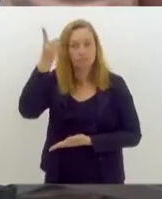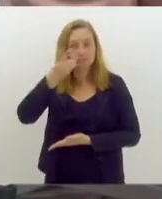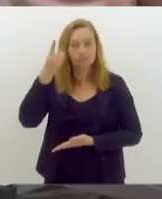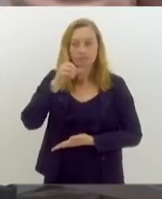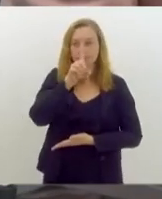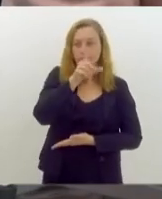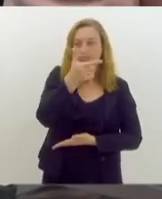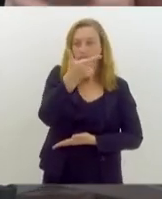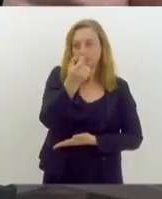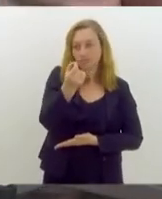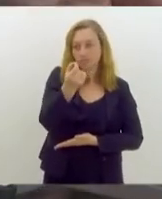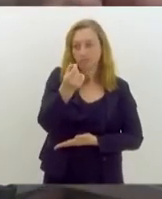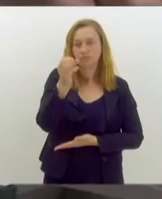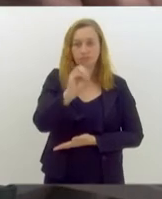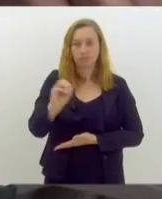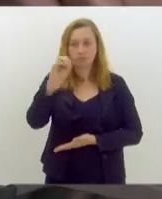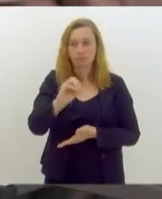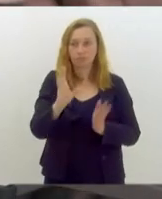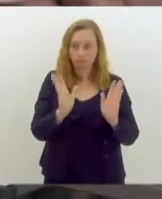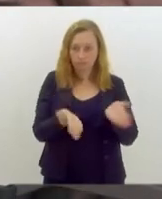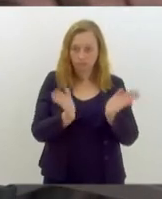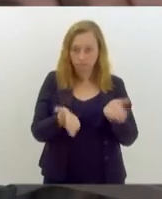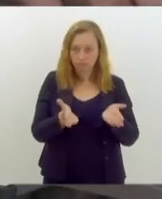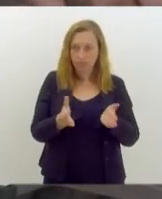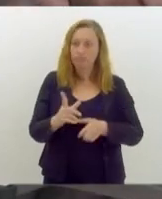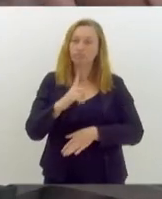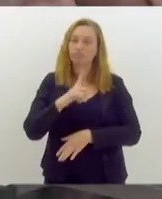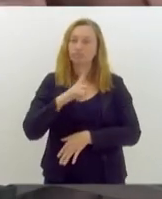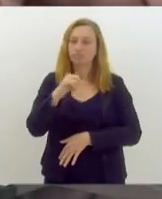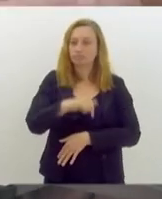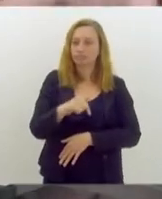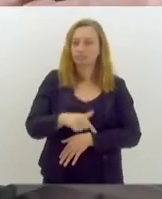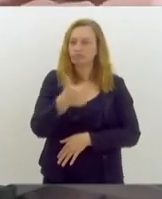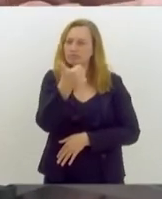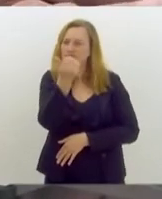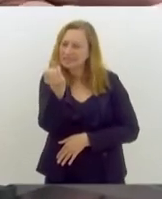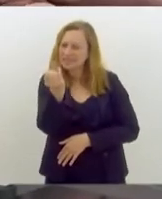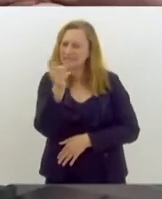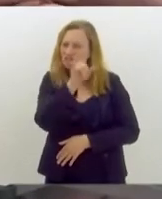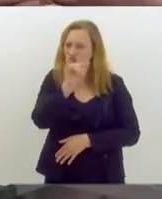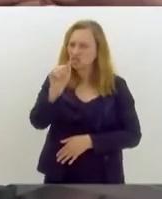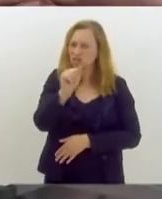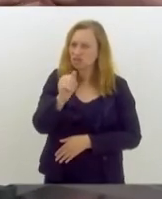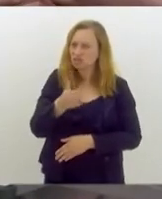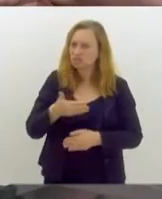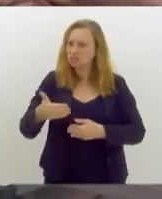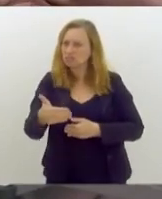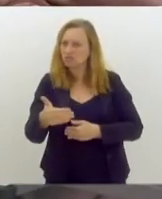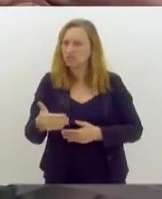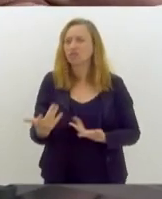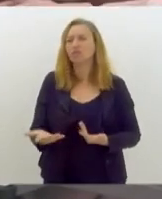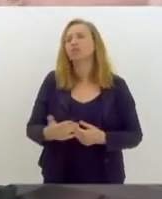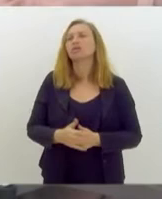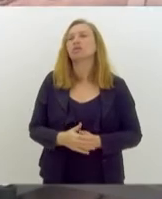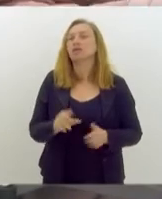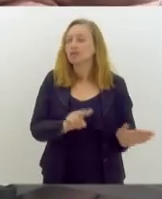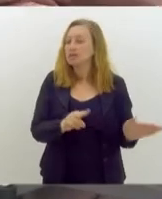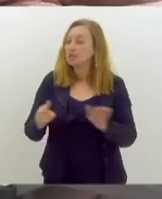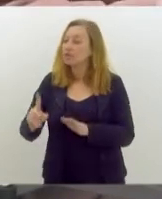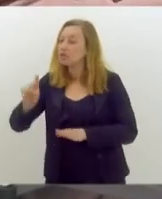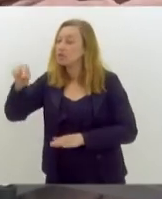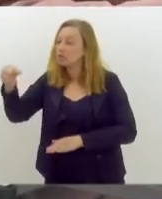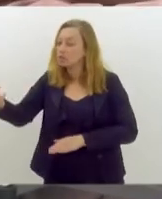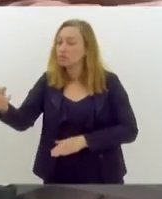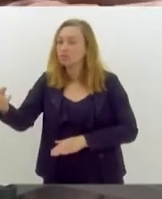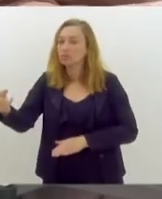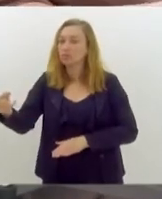20 de outubro agora então teremos aqui 16 dias pela frente a semana que vem